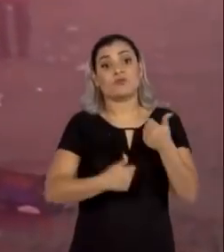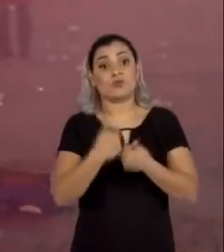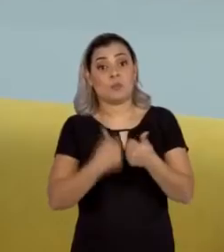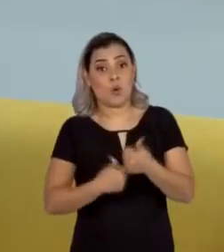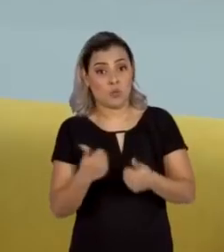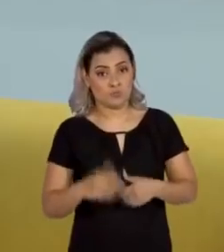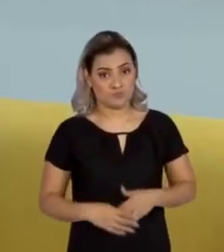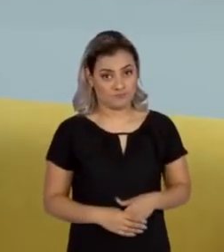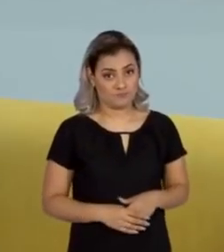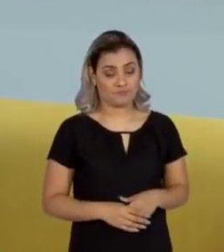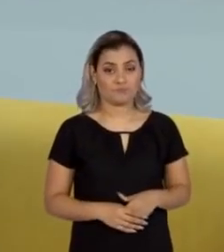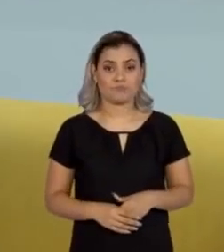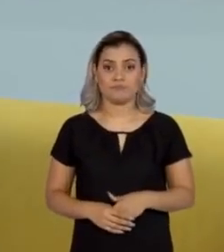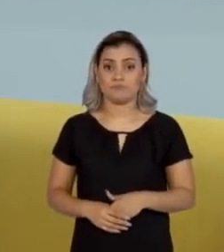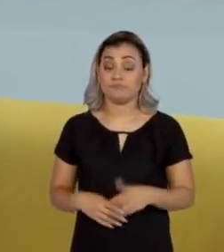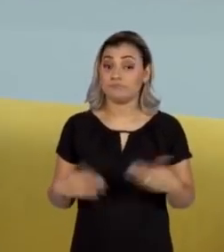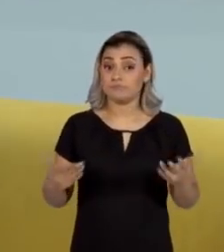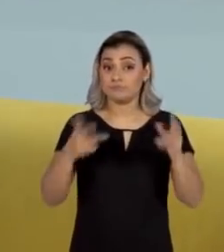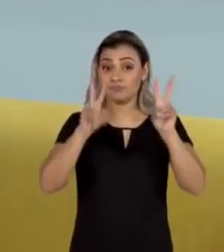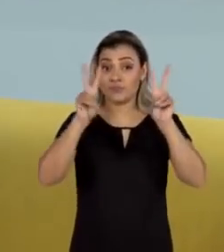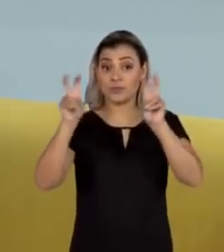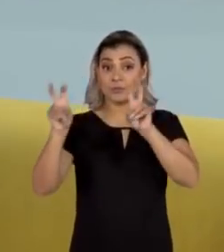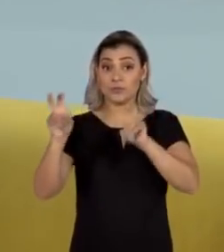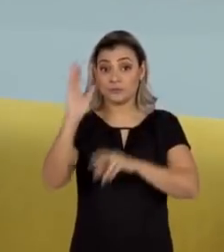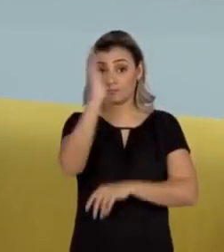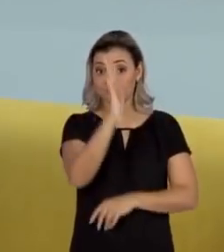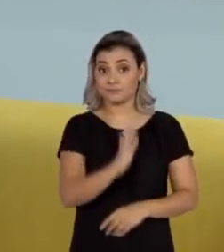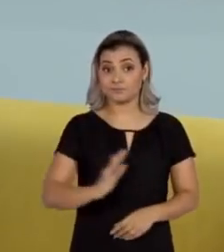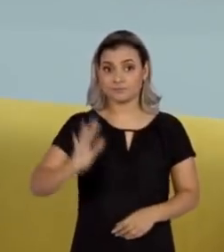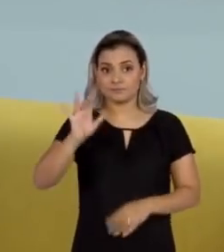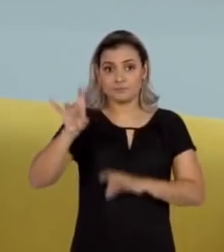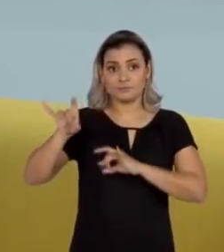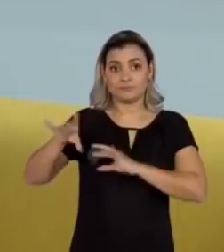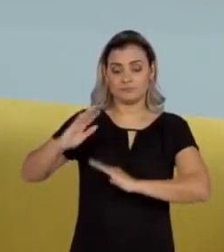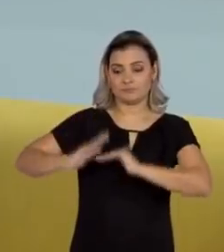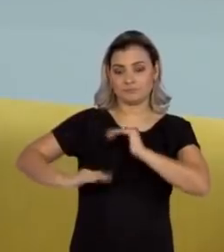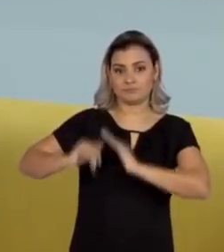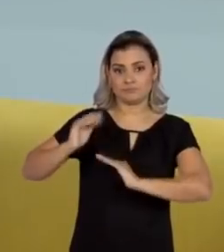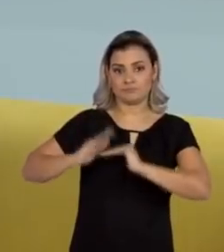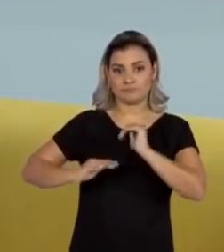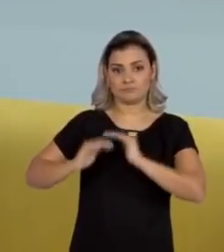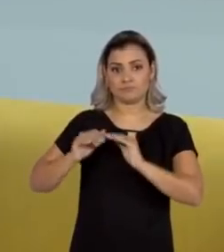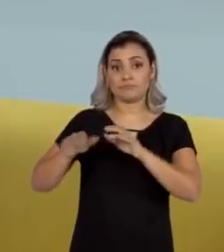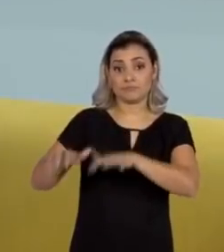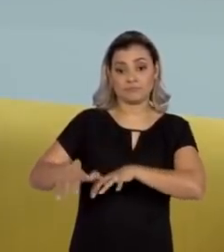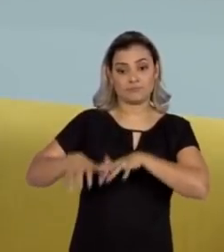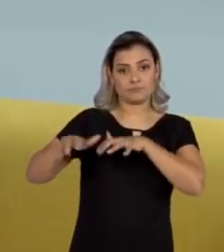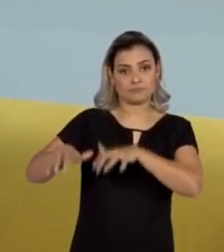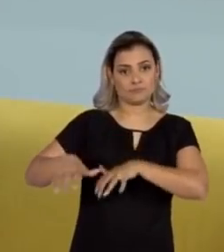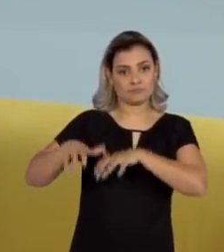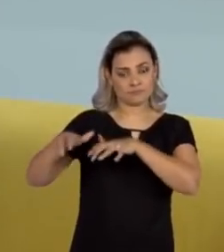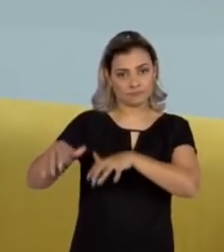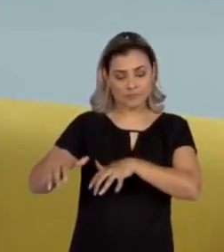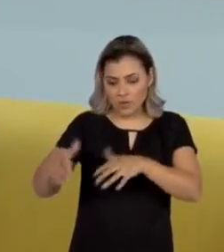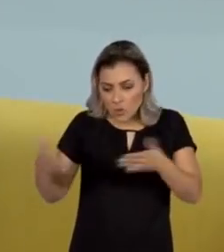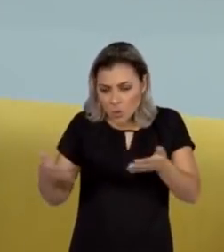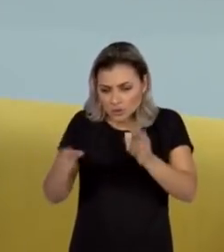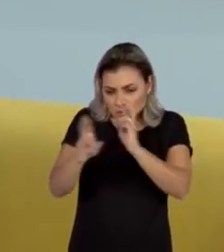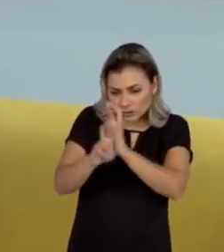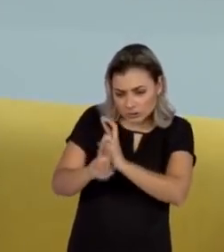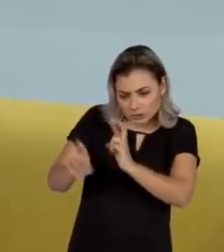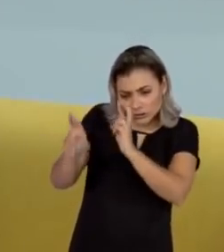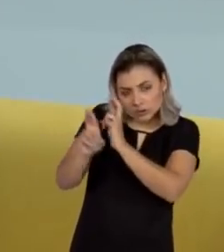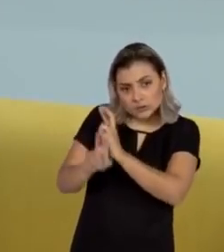jogos. E agora, outras notícias nacionais. Técnicos da Agência Nacional de Mineração fazem hoje uma vistoria